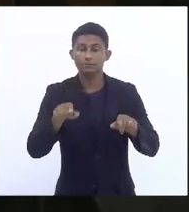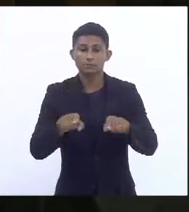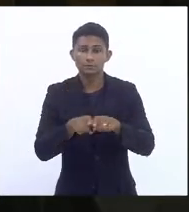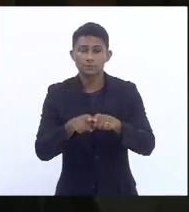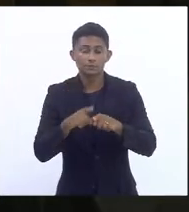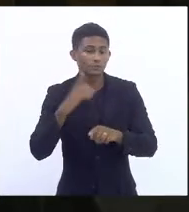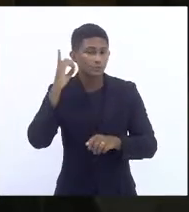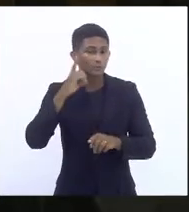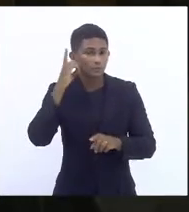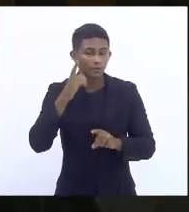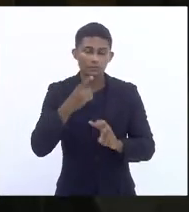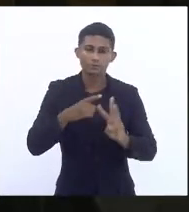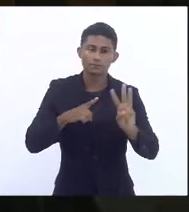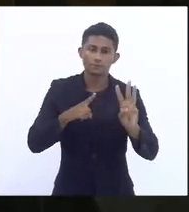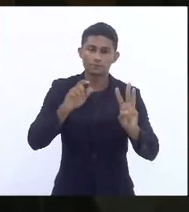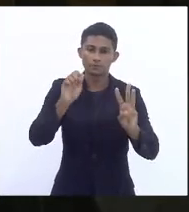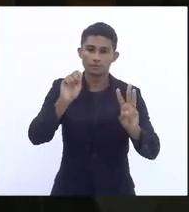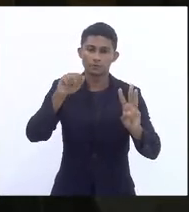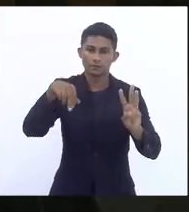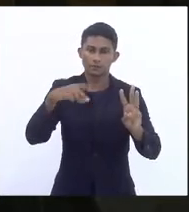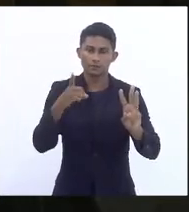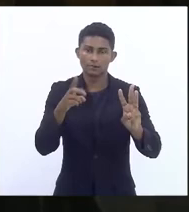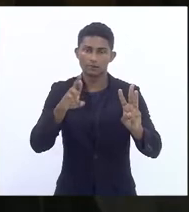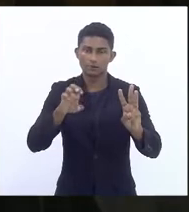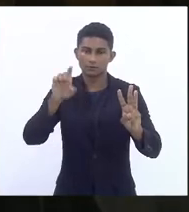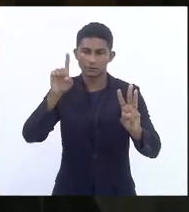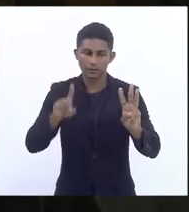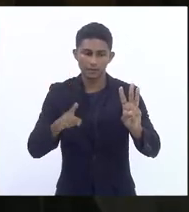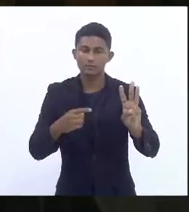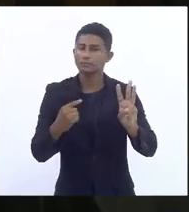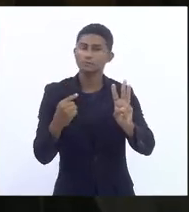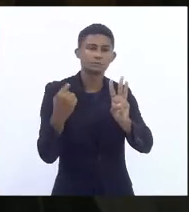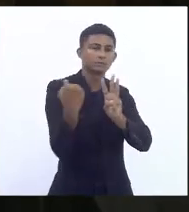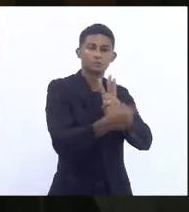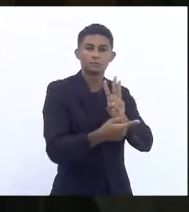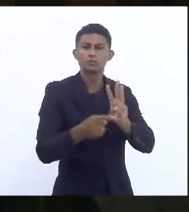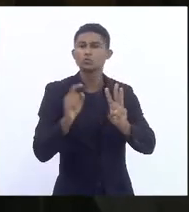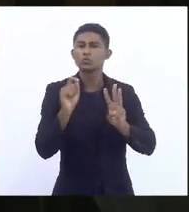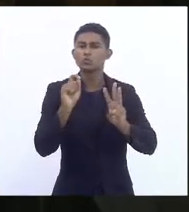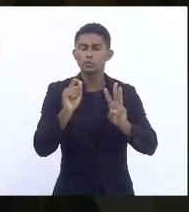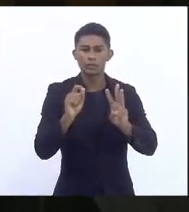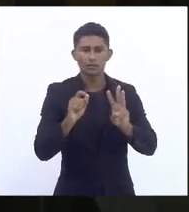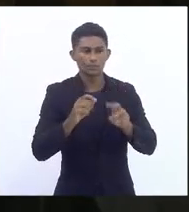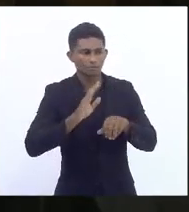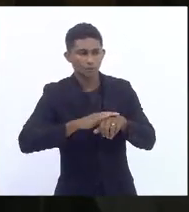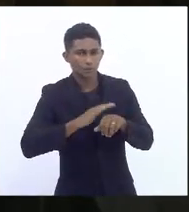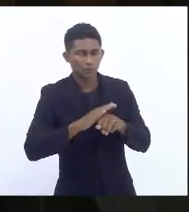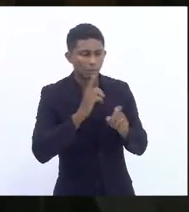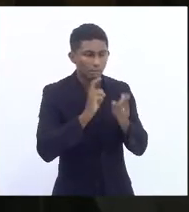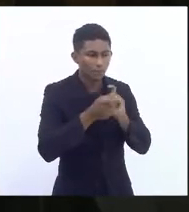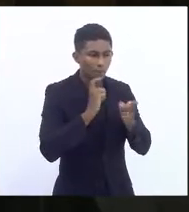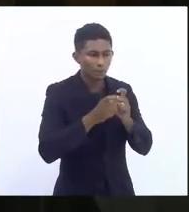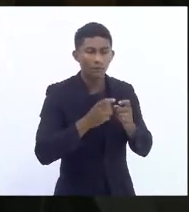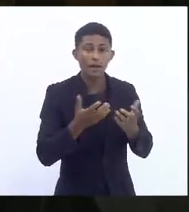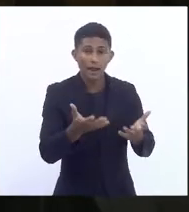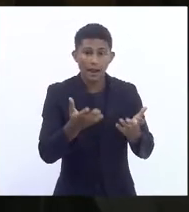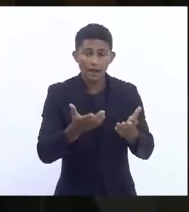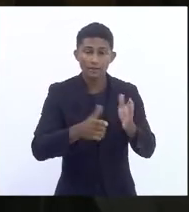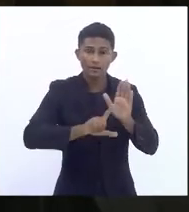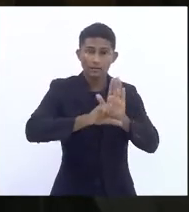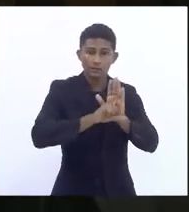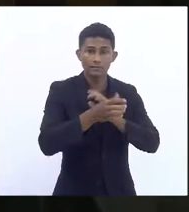deputado André Ceciliano, que propõe alterar a Lei 6.331,